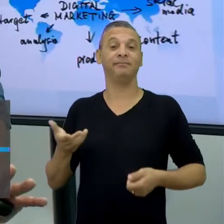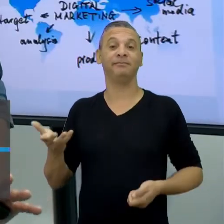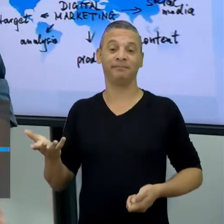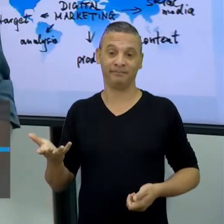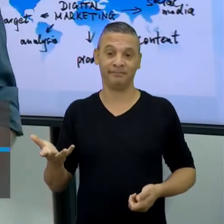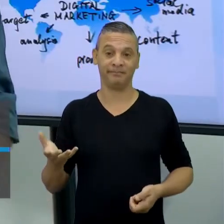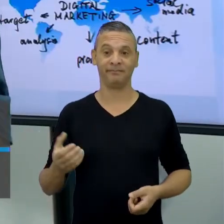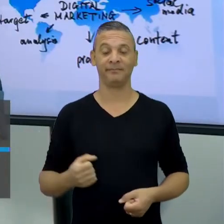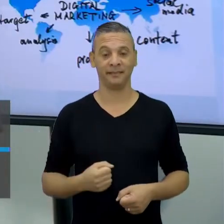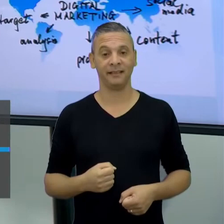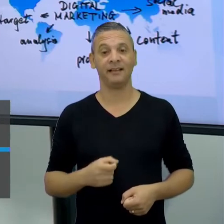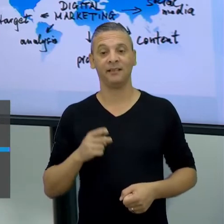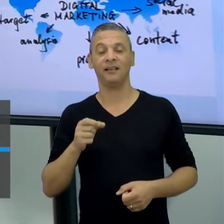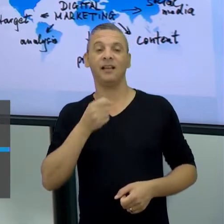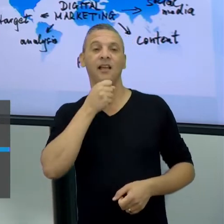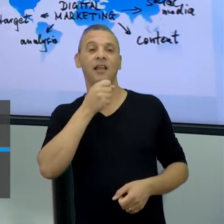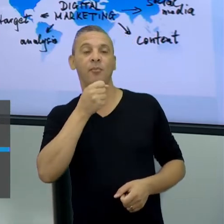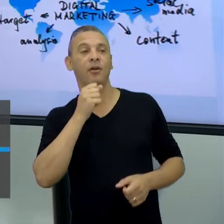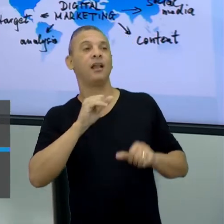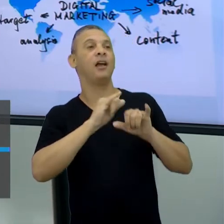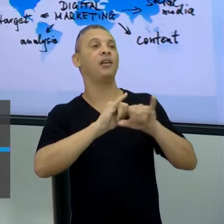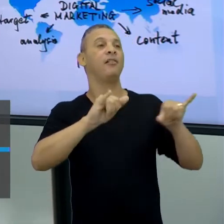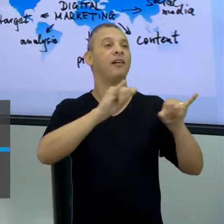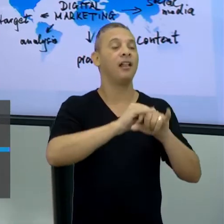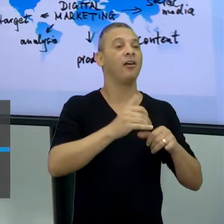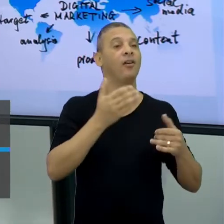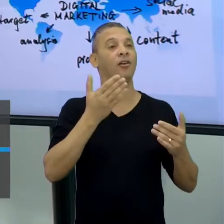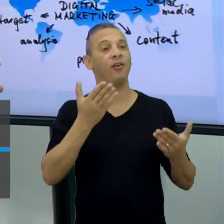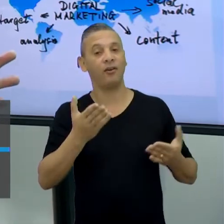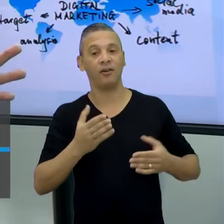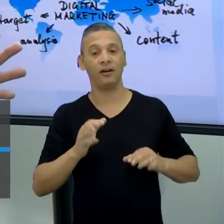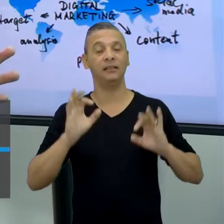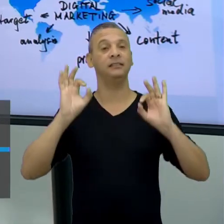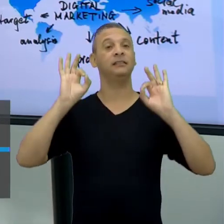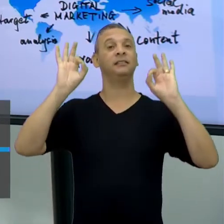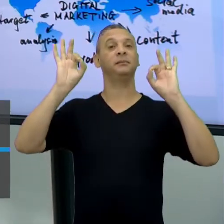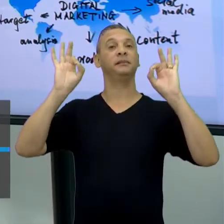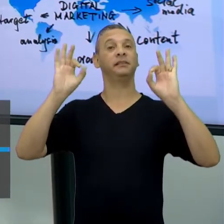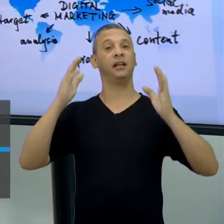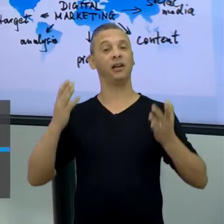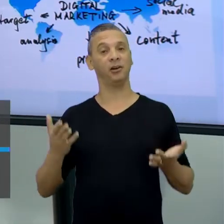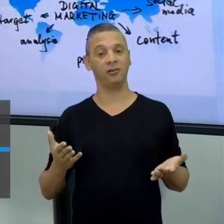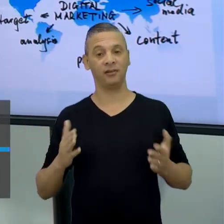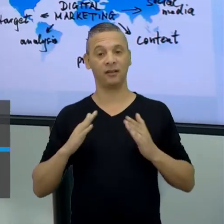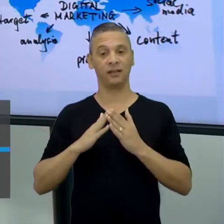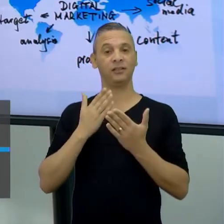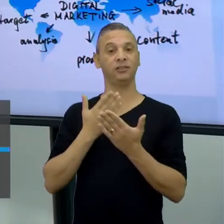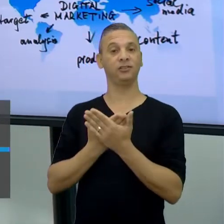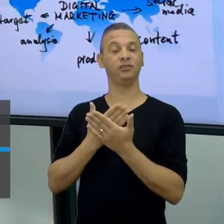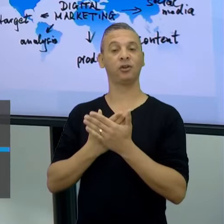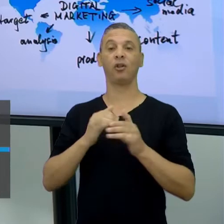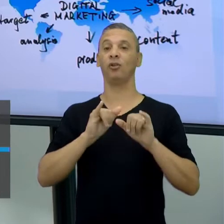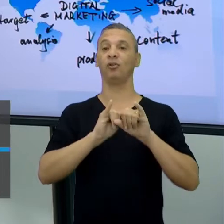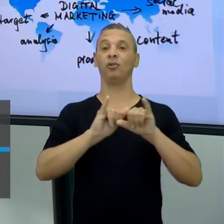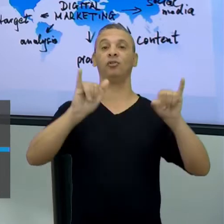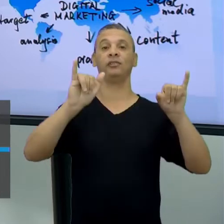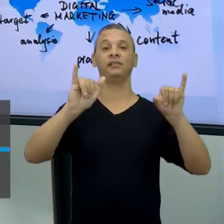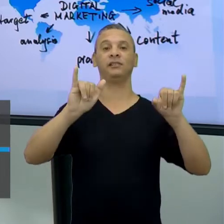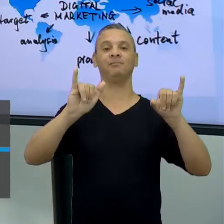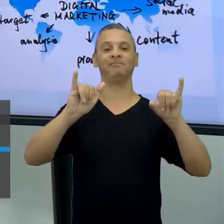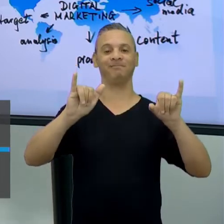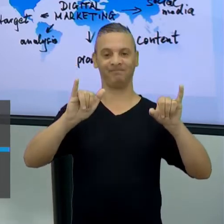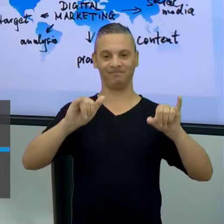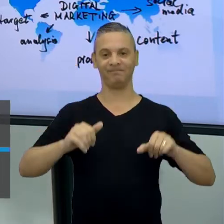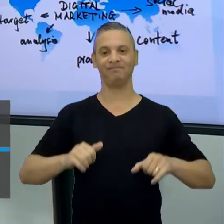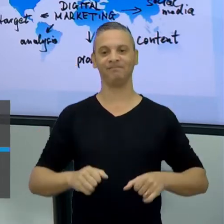certo? Você faz uma reportagem e fala, olha, uma sensação, escola de notícias? Nossa, então é isso,